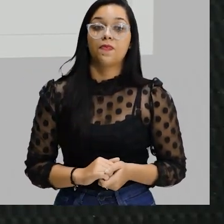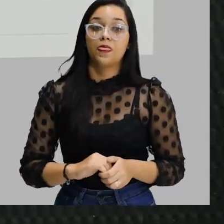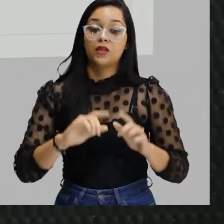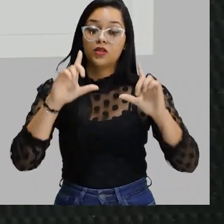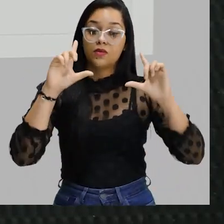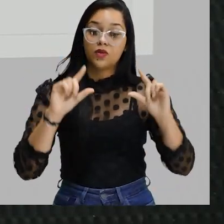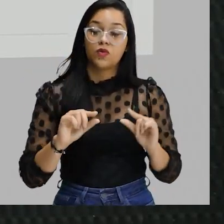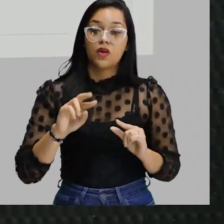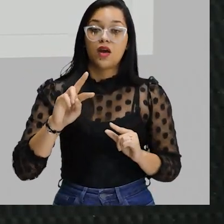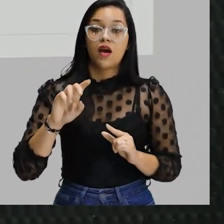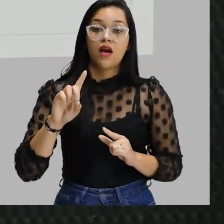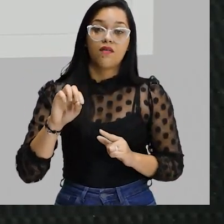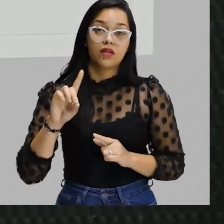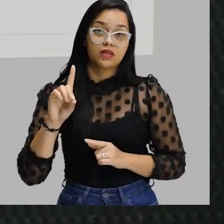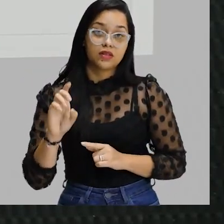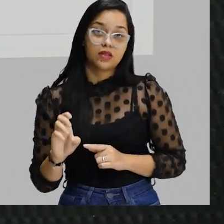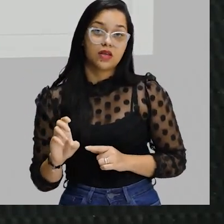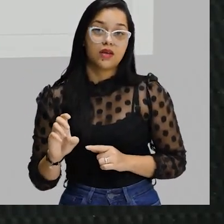diminui a velocidade